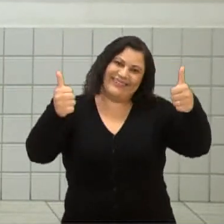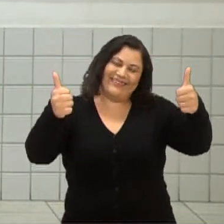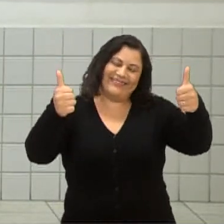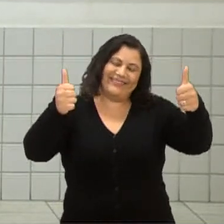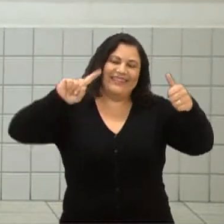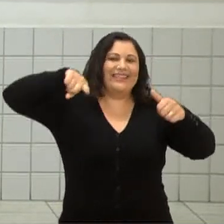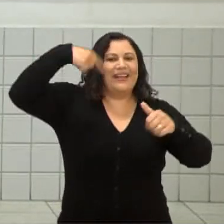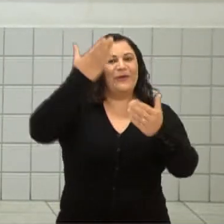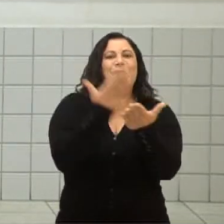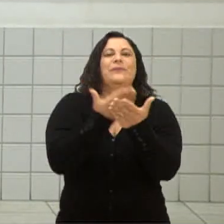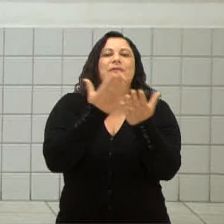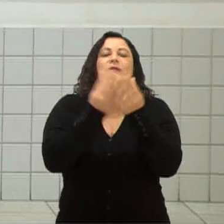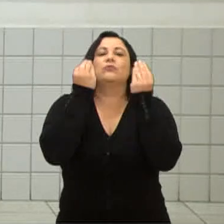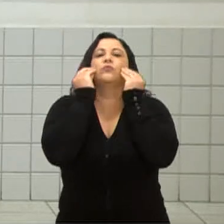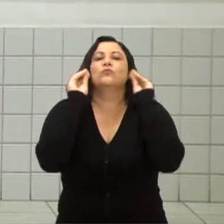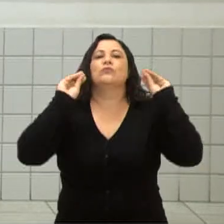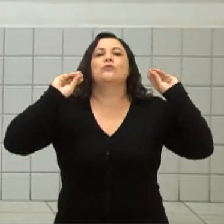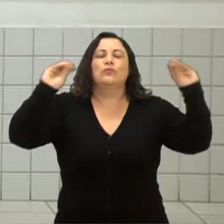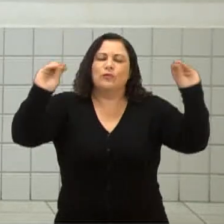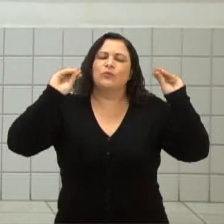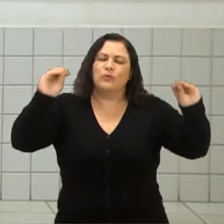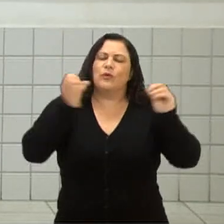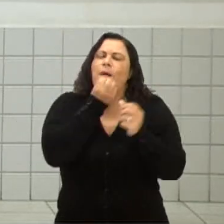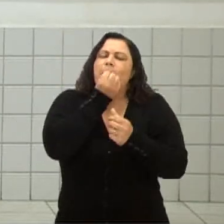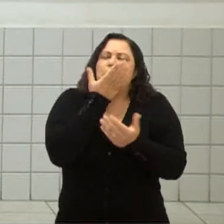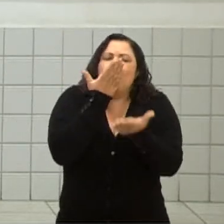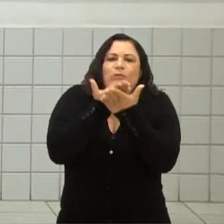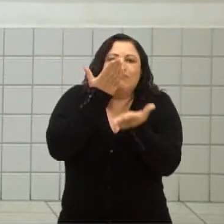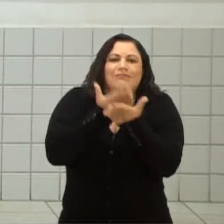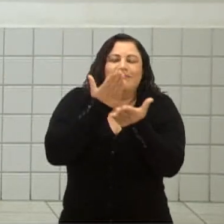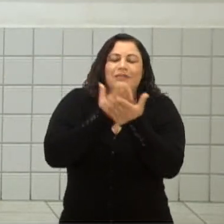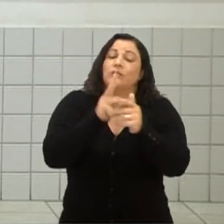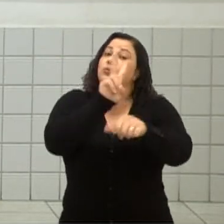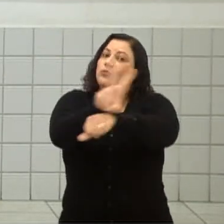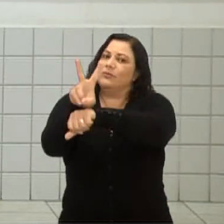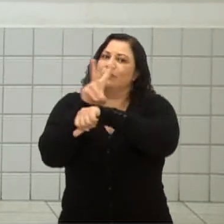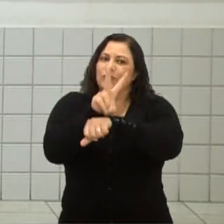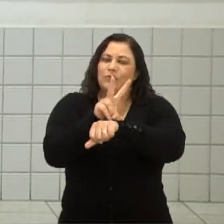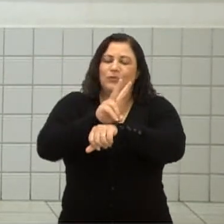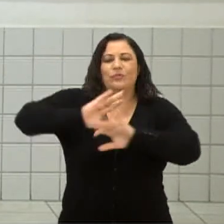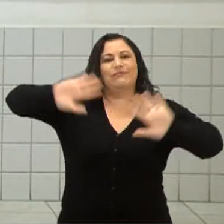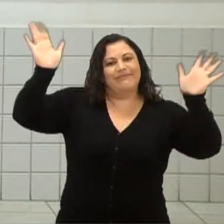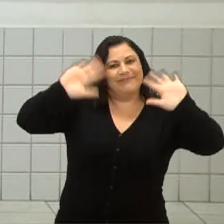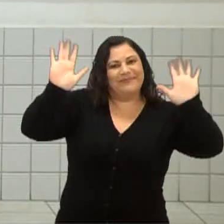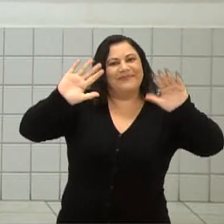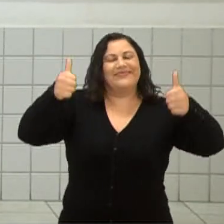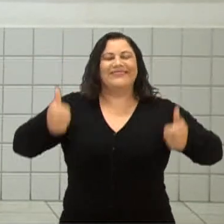até a próxima. Um beijo para vocês, bons estudos e se cuidem. Tchau, tchau.